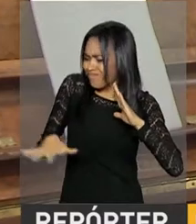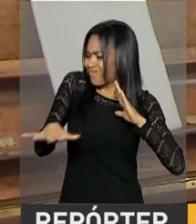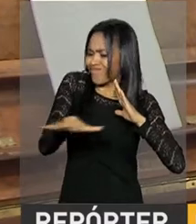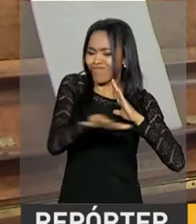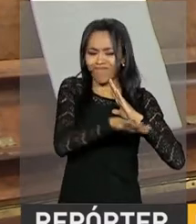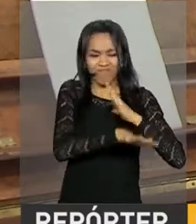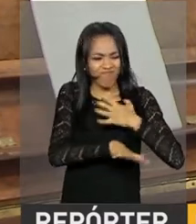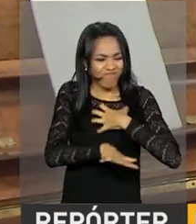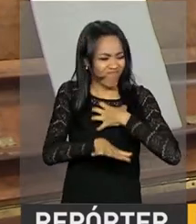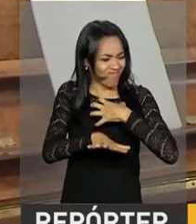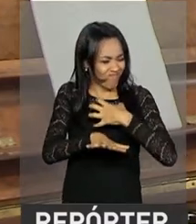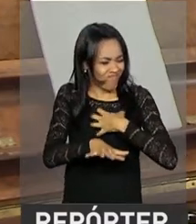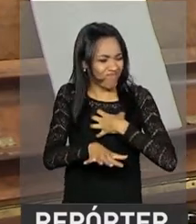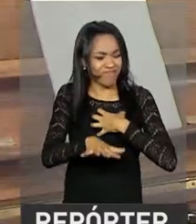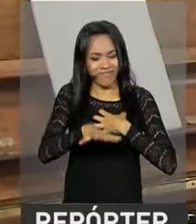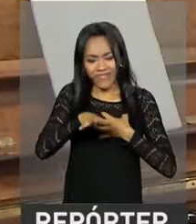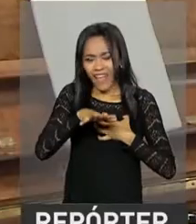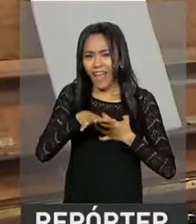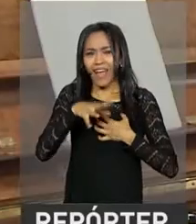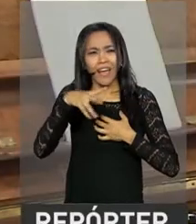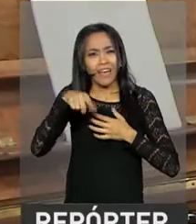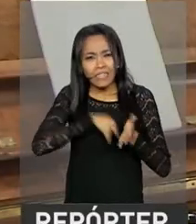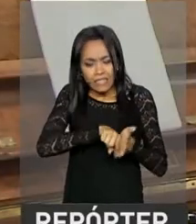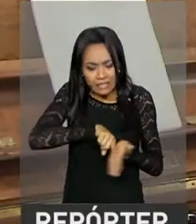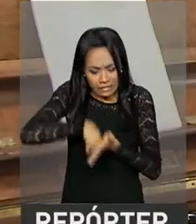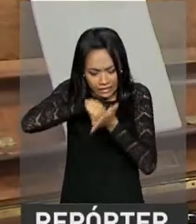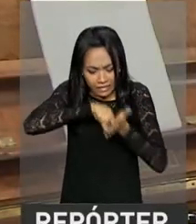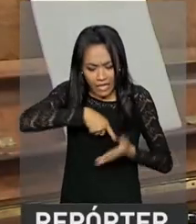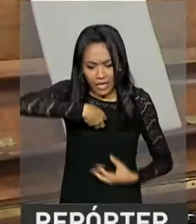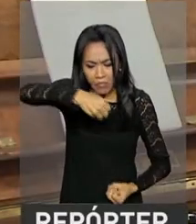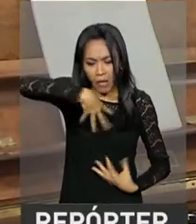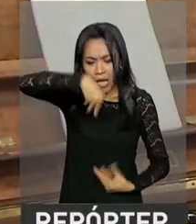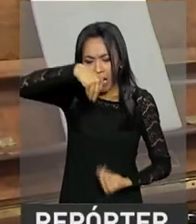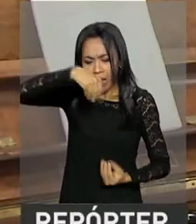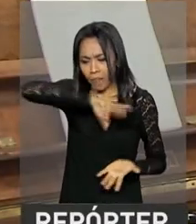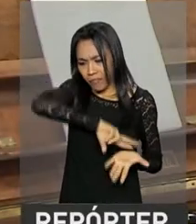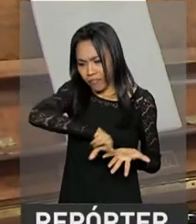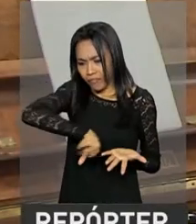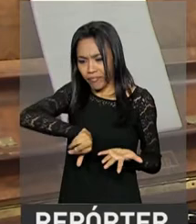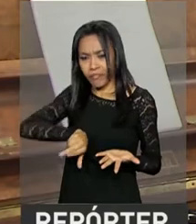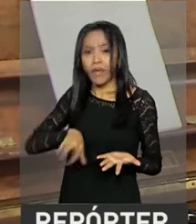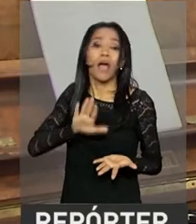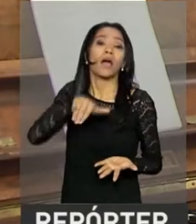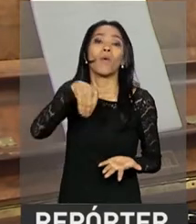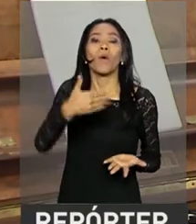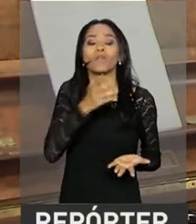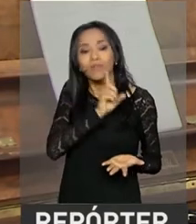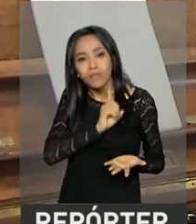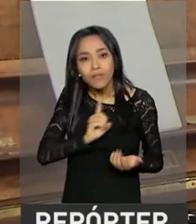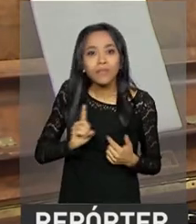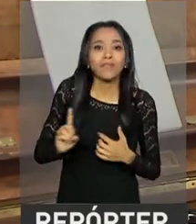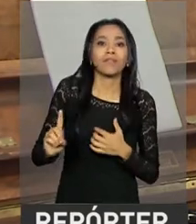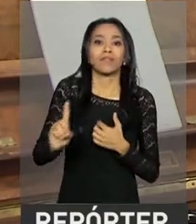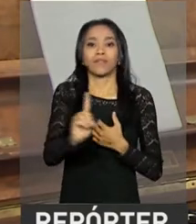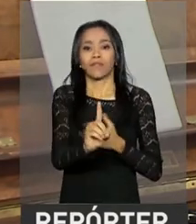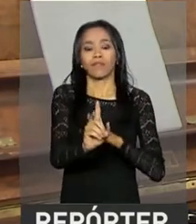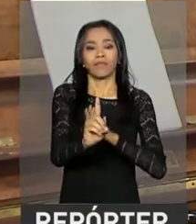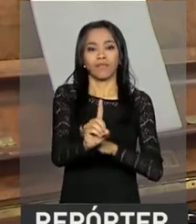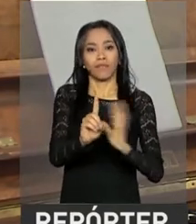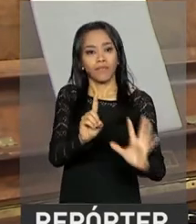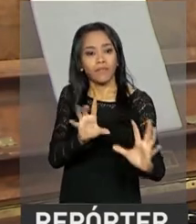de exames e quando ele vai para o lado subjetivo e ele